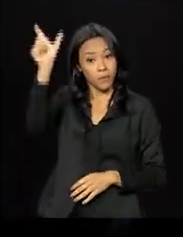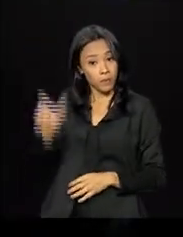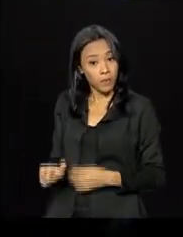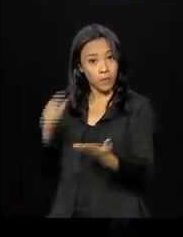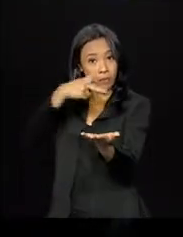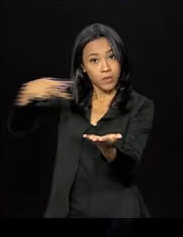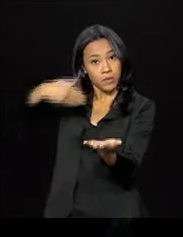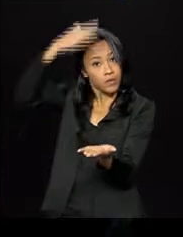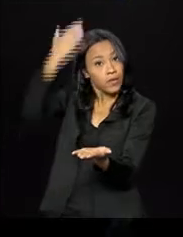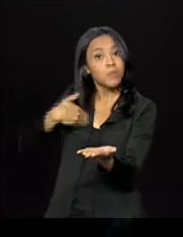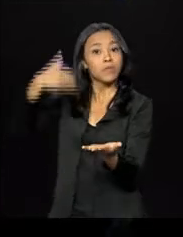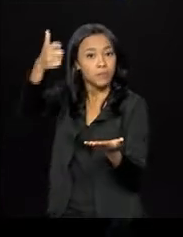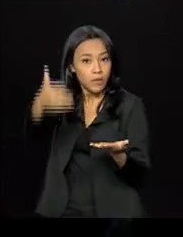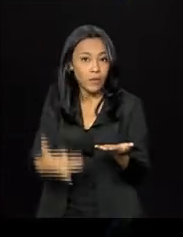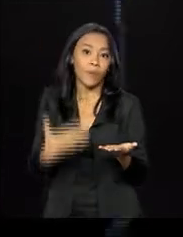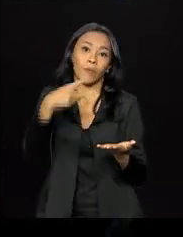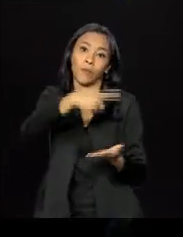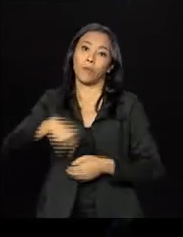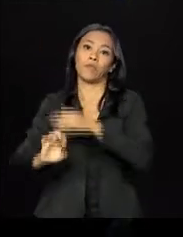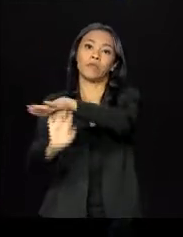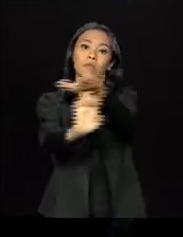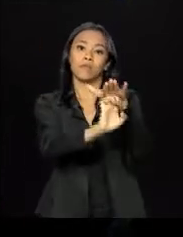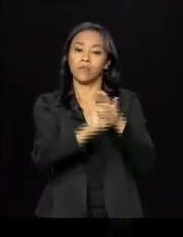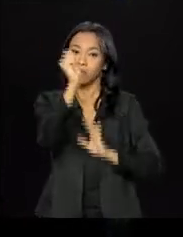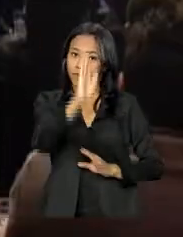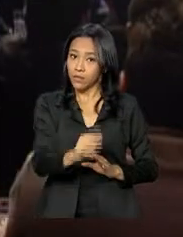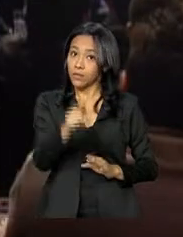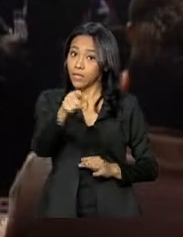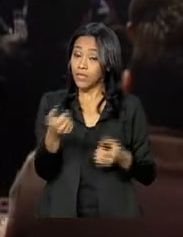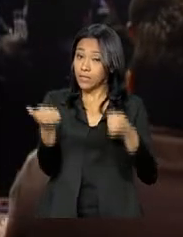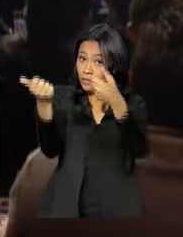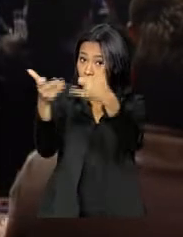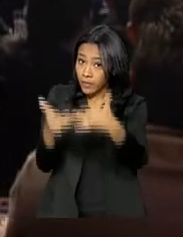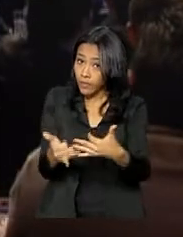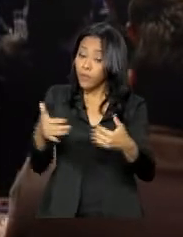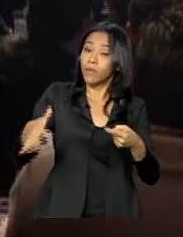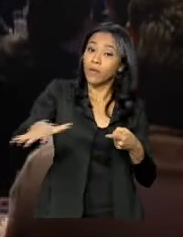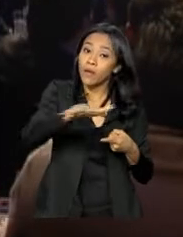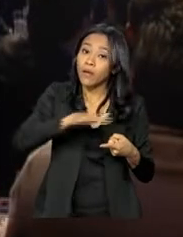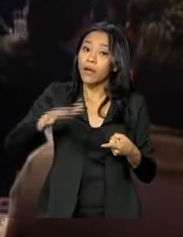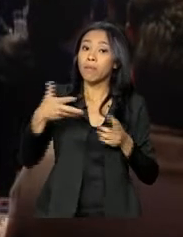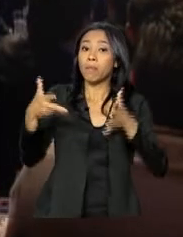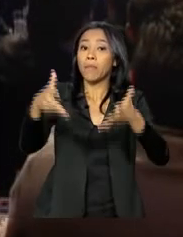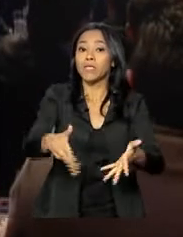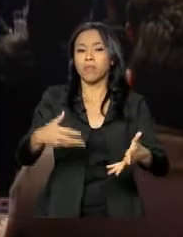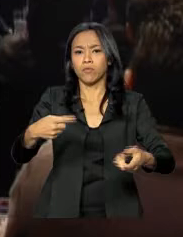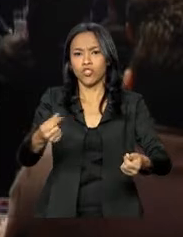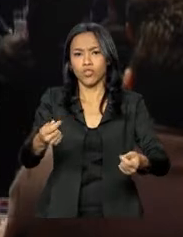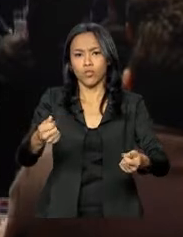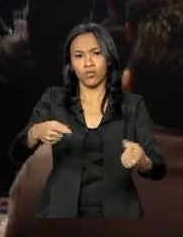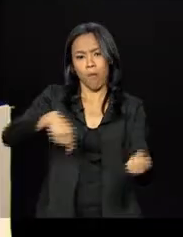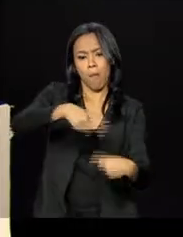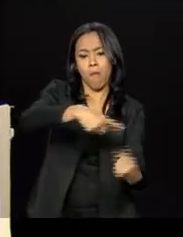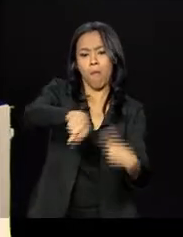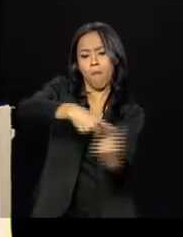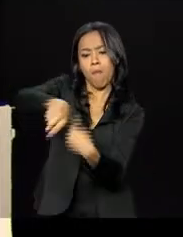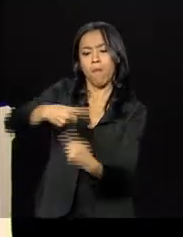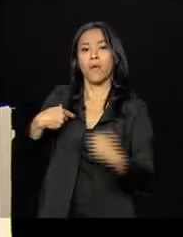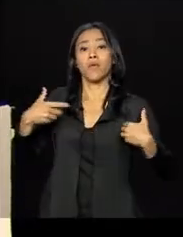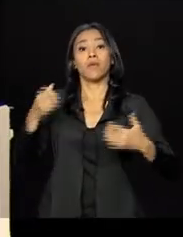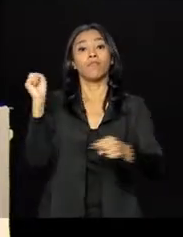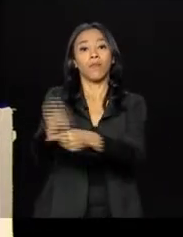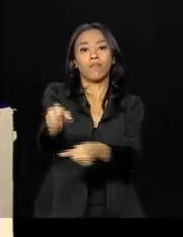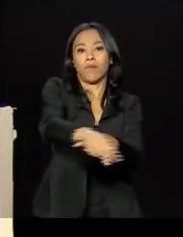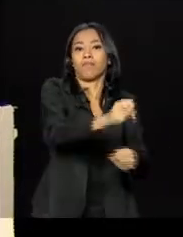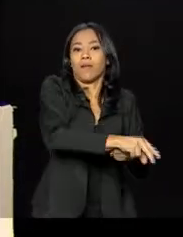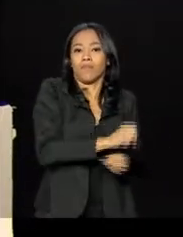aos empresários brasileiros. Temer destacou a participação do setor na economia e na geração de empregos. Um ramo